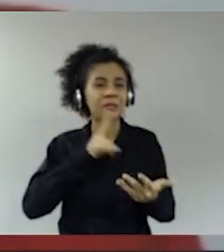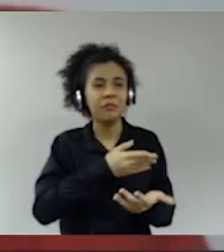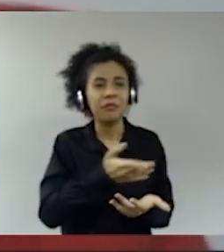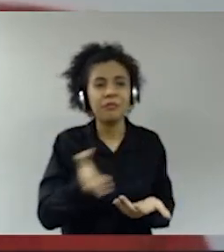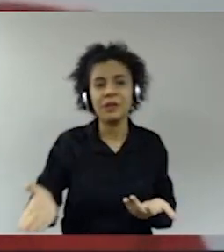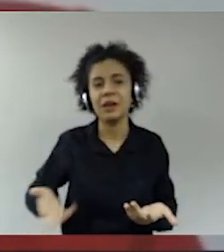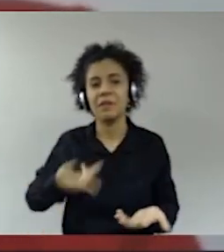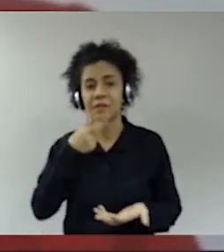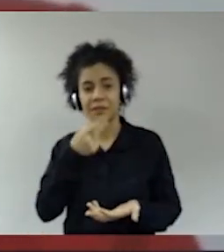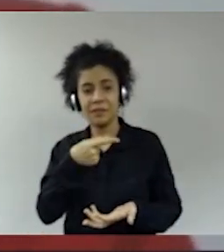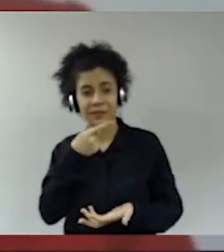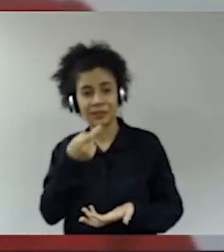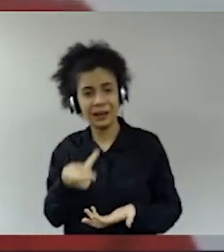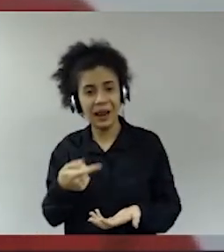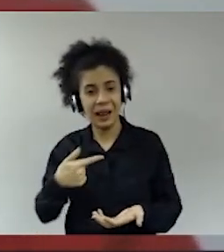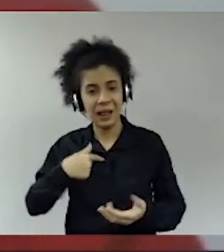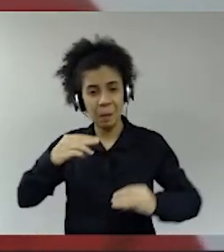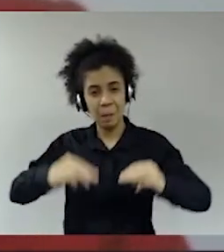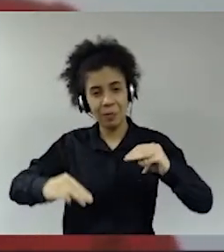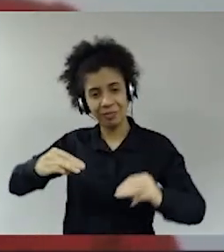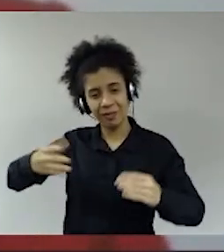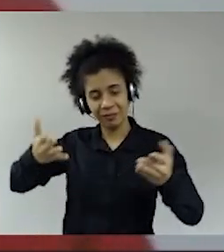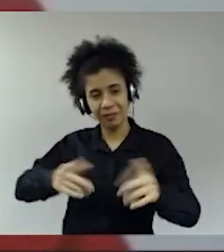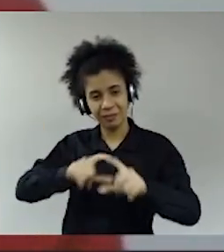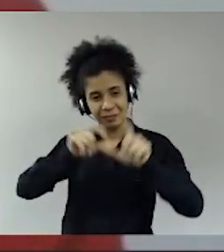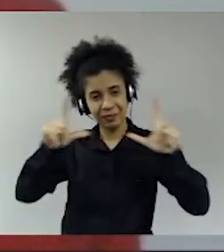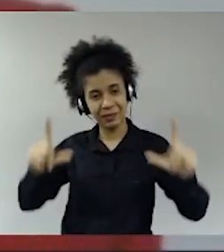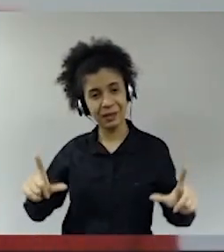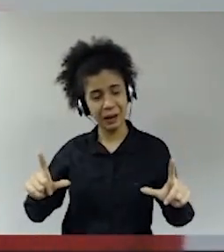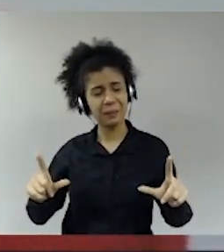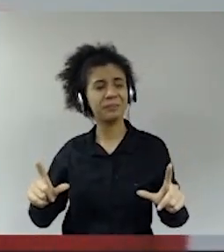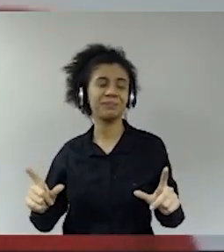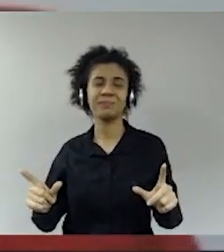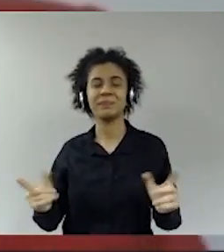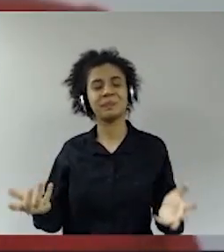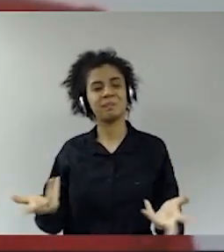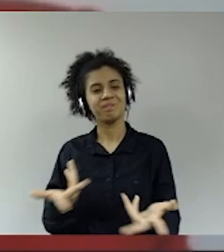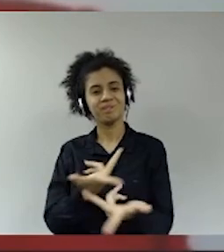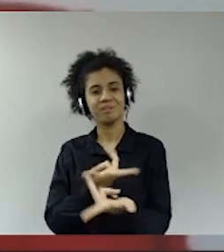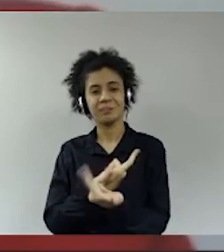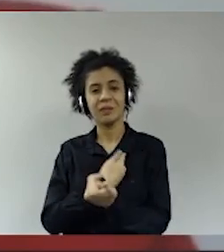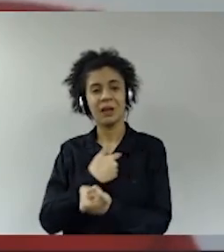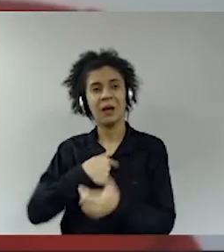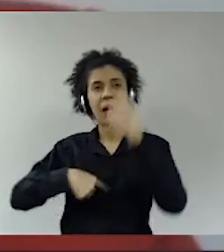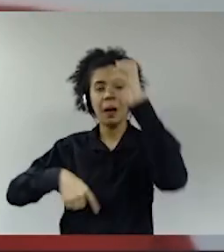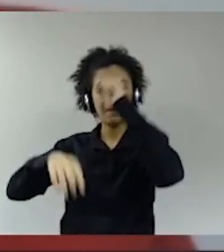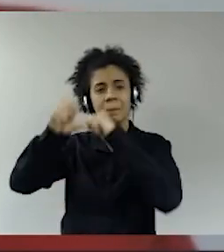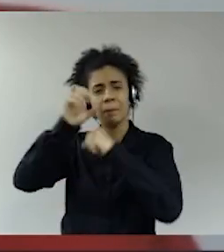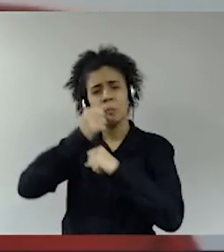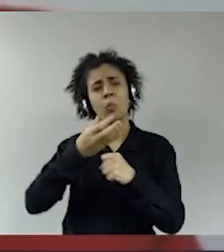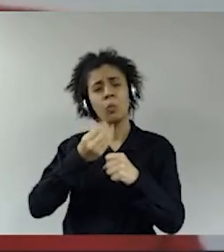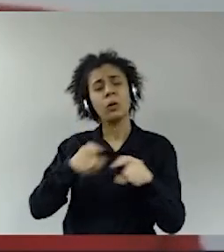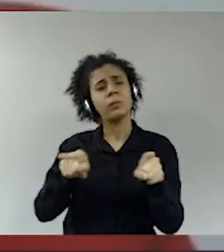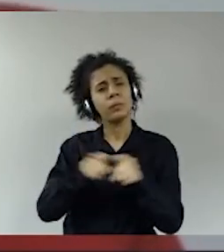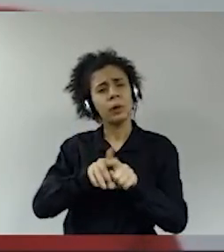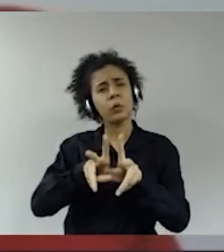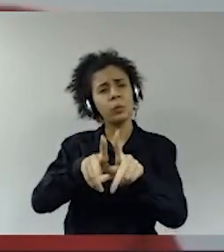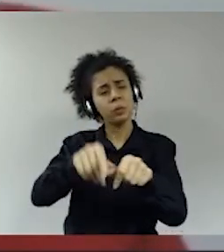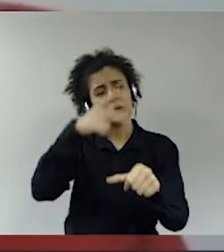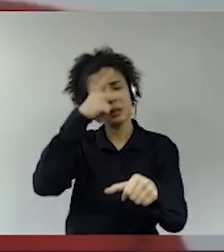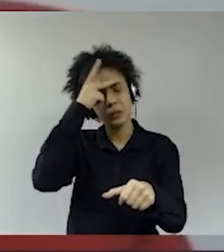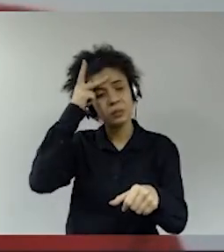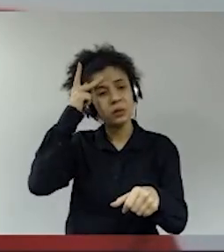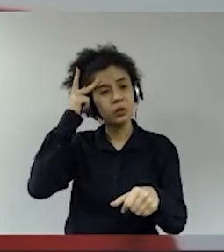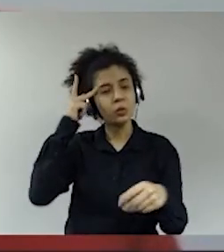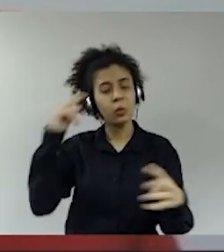ouvi-los, ser moderadora desse painel, porque enriqueceu não só a mim, mas tenho certeza que todas as